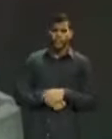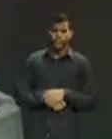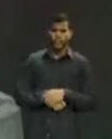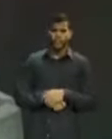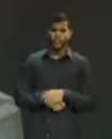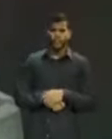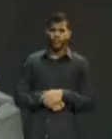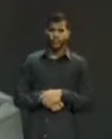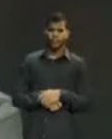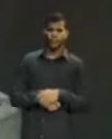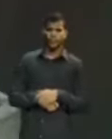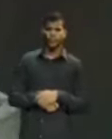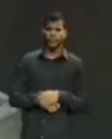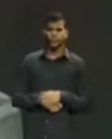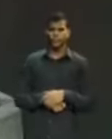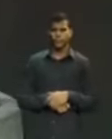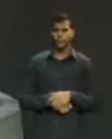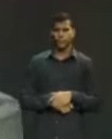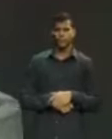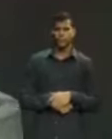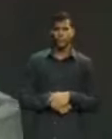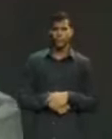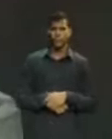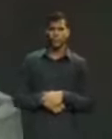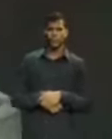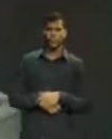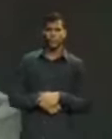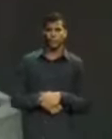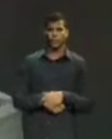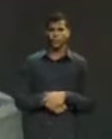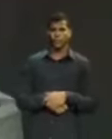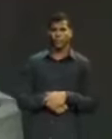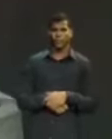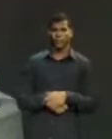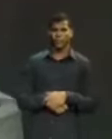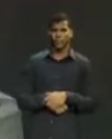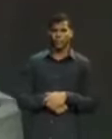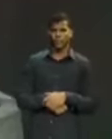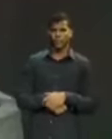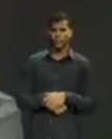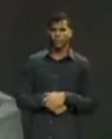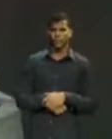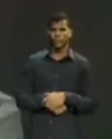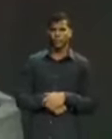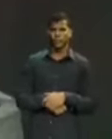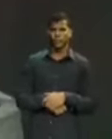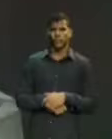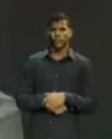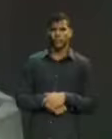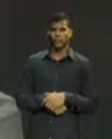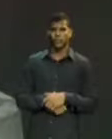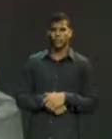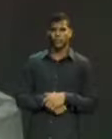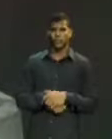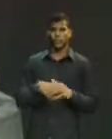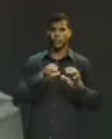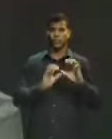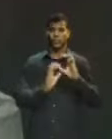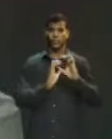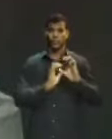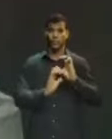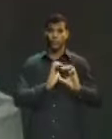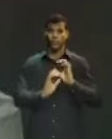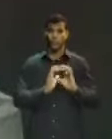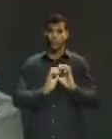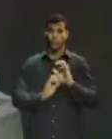de recomendações e produzir ações de mobilização. Na comunicação,